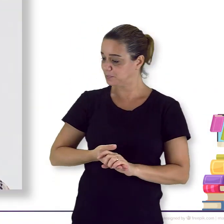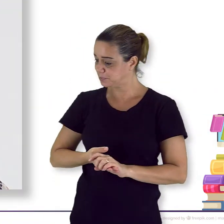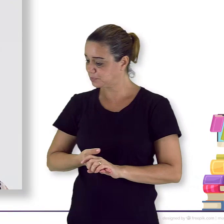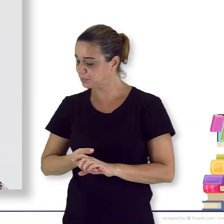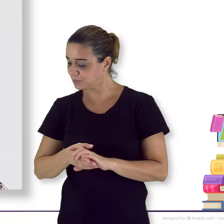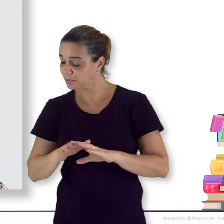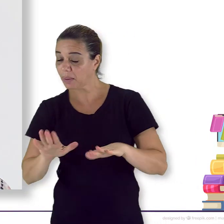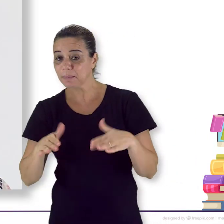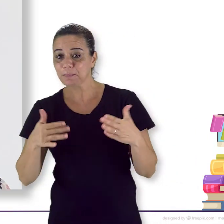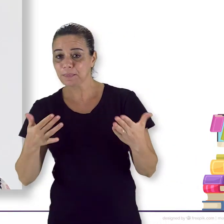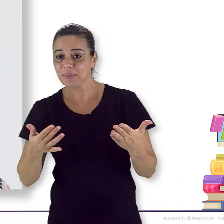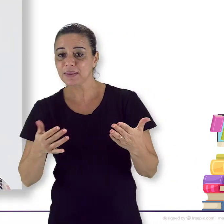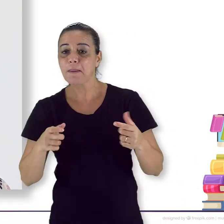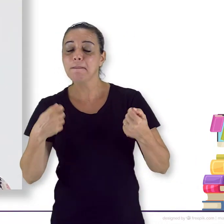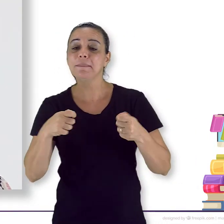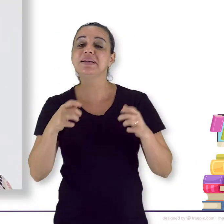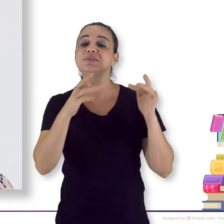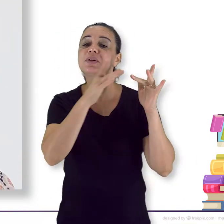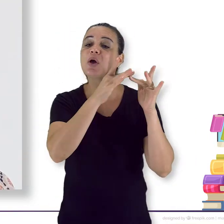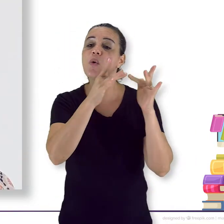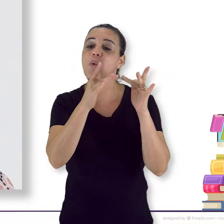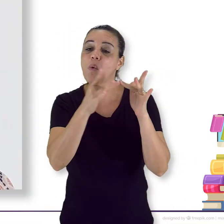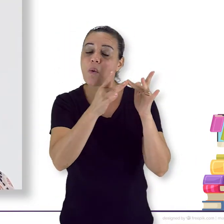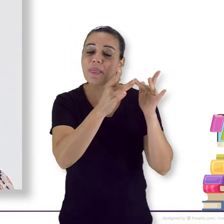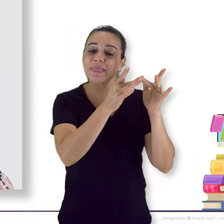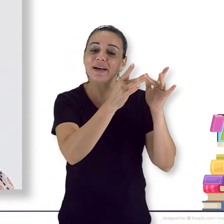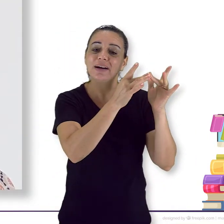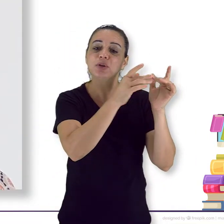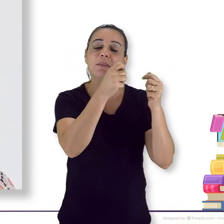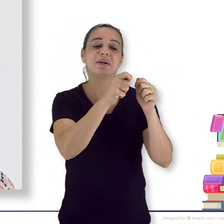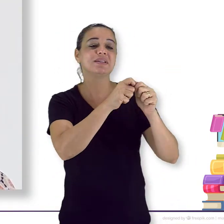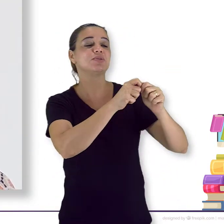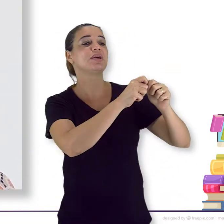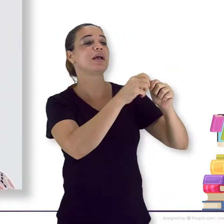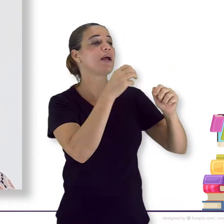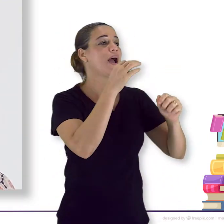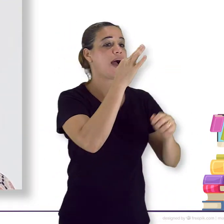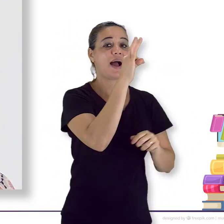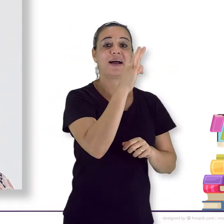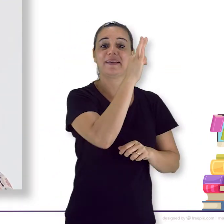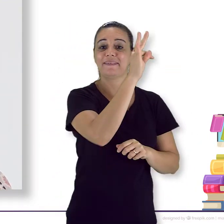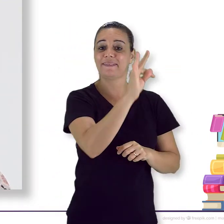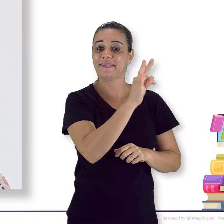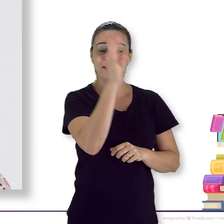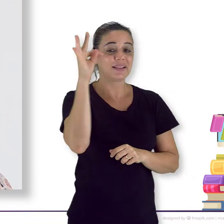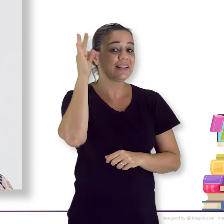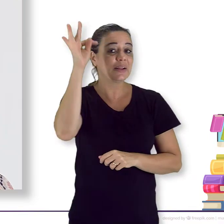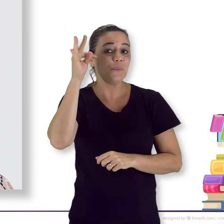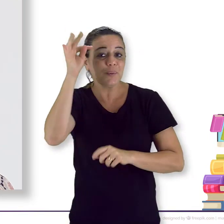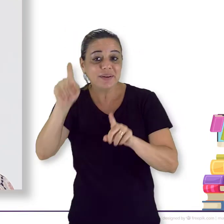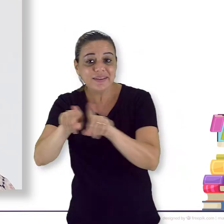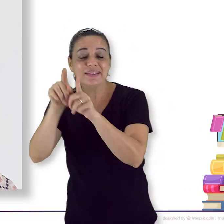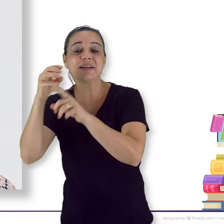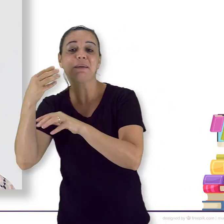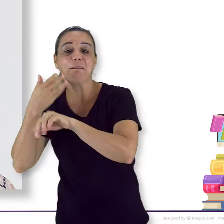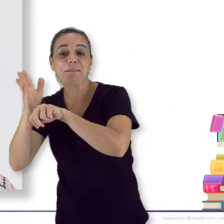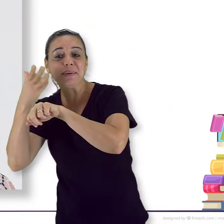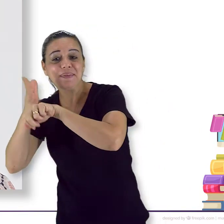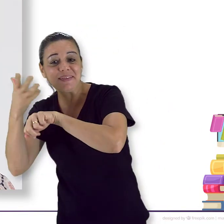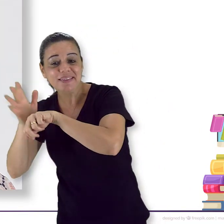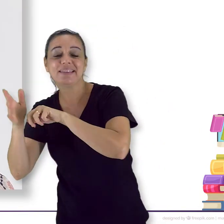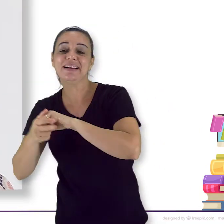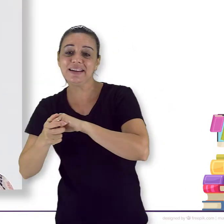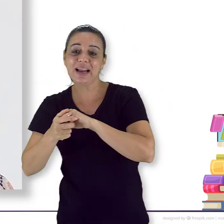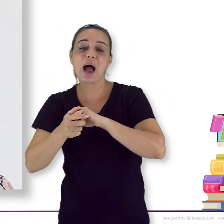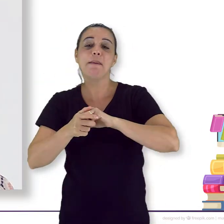a atuação profissional em si. Então, esse contato direto do aprender com o fazer é de